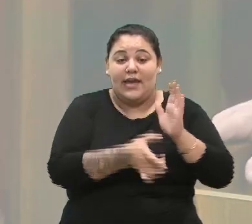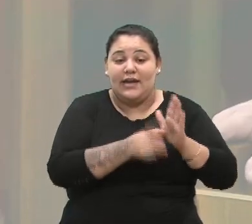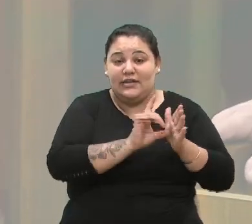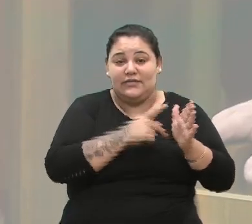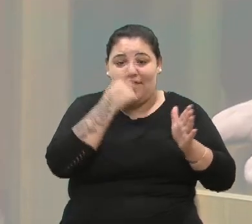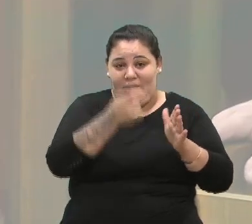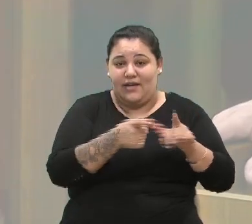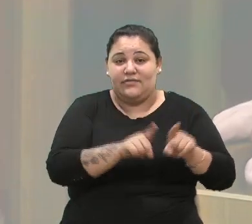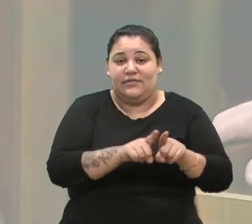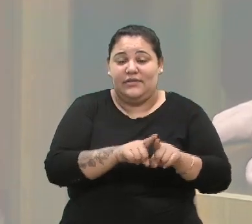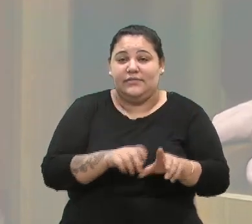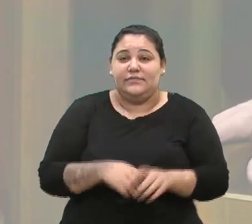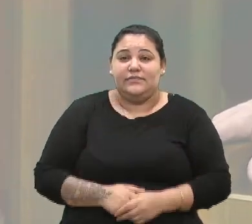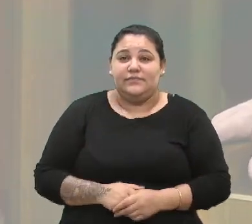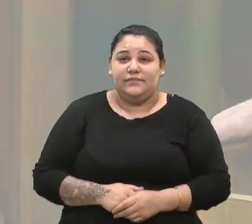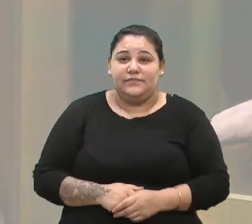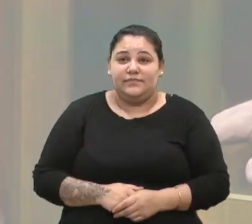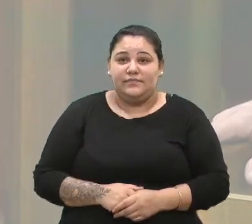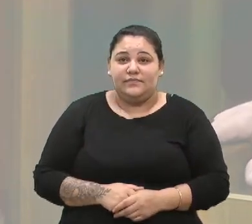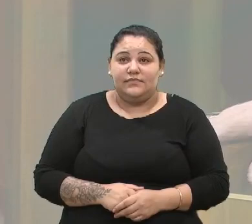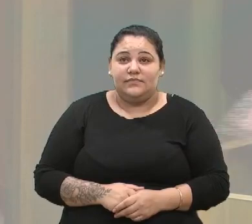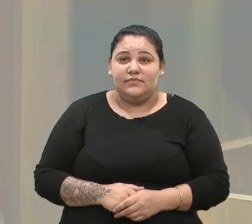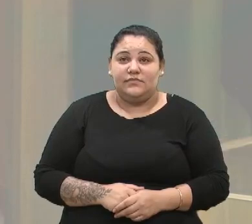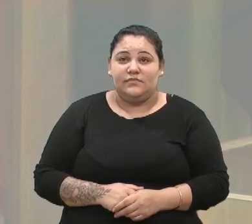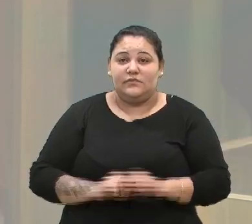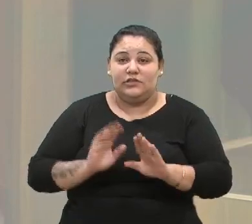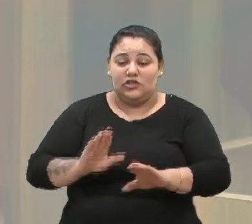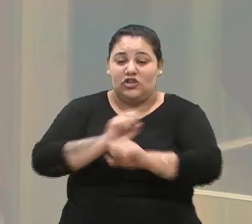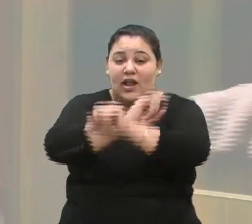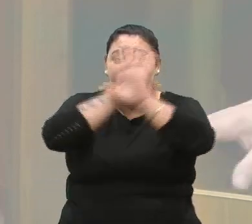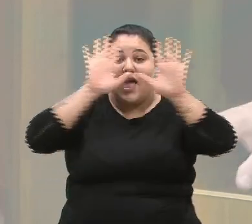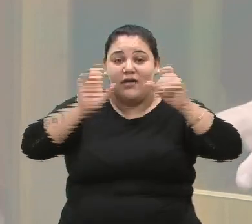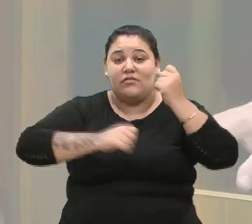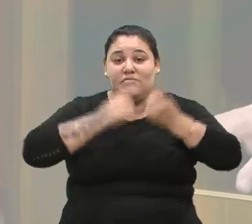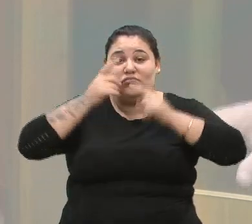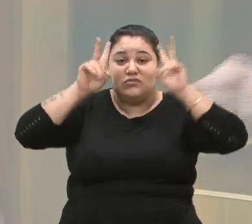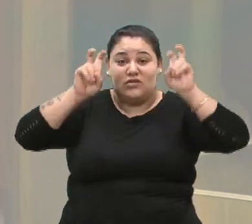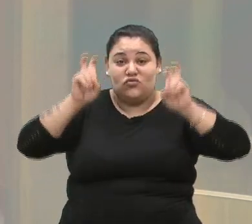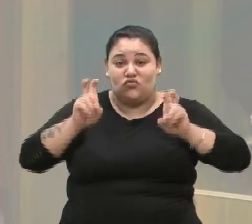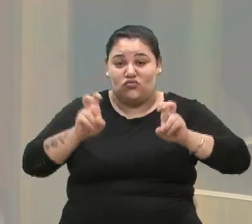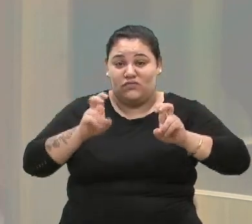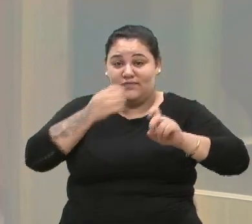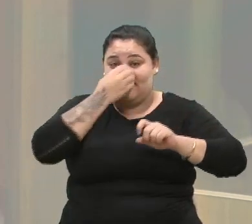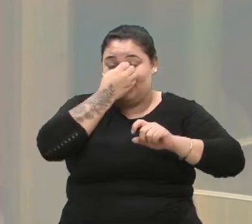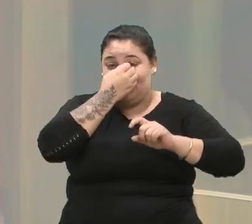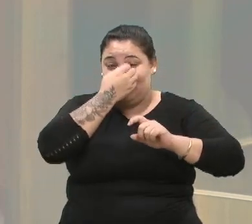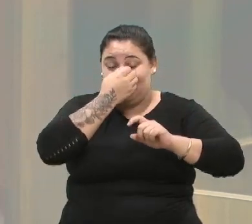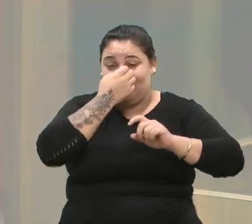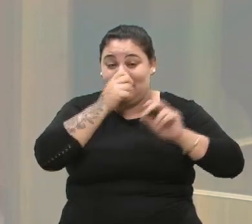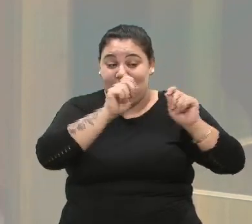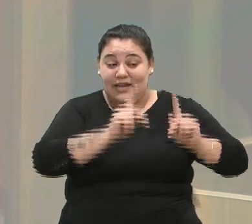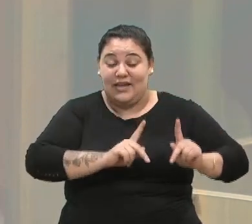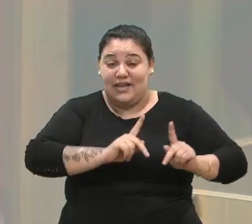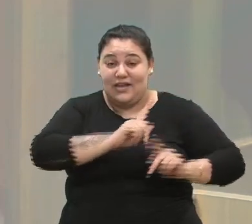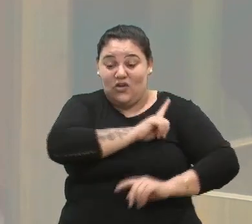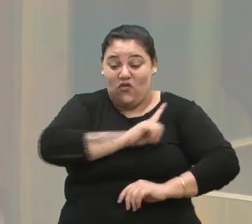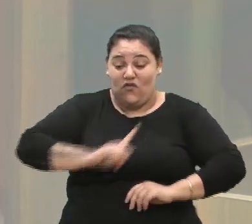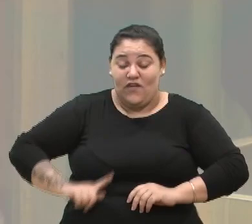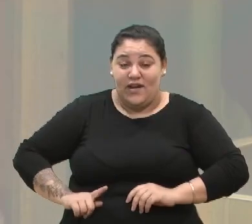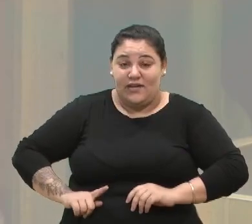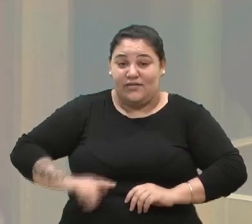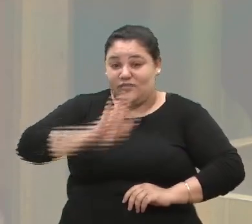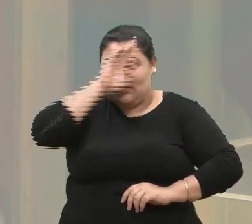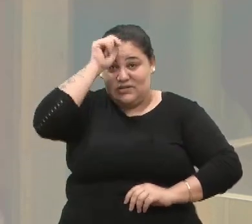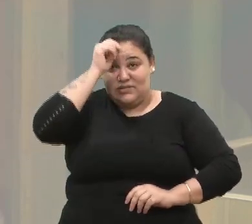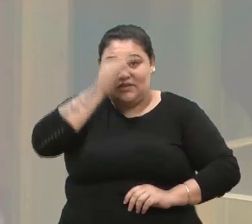anteriormente e tem que ficar bem claro alguns assuntos assim. Que quem governa o município de Caxias deveria